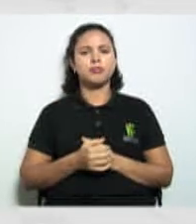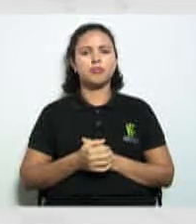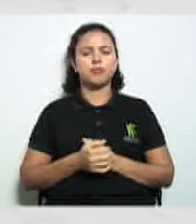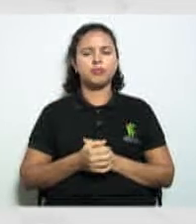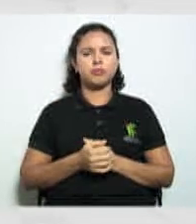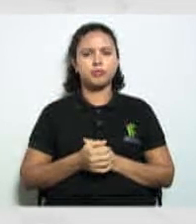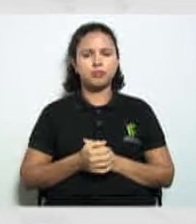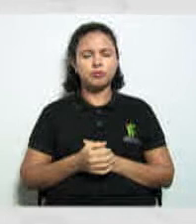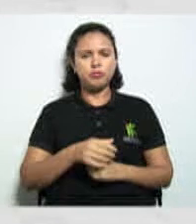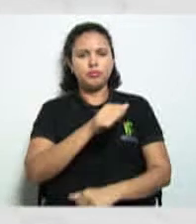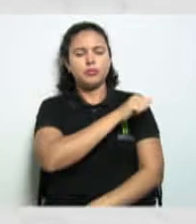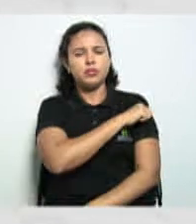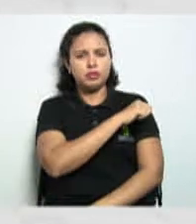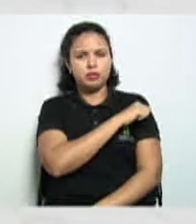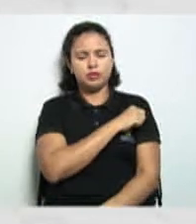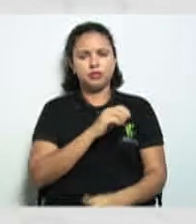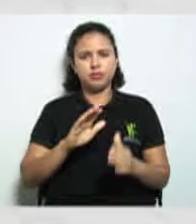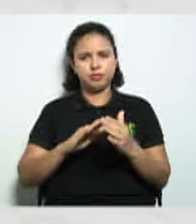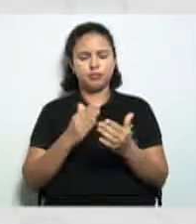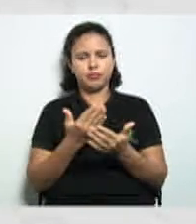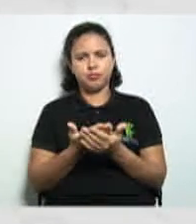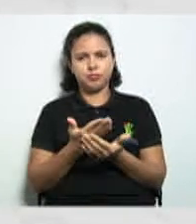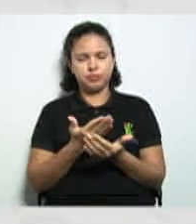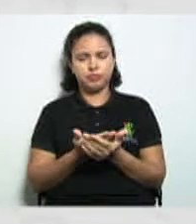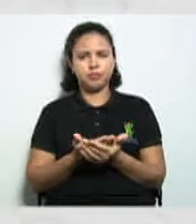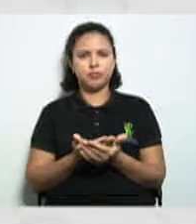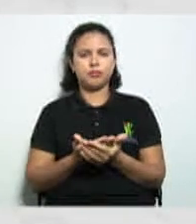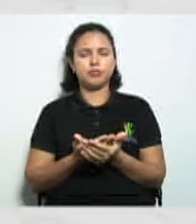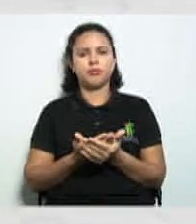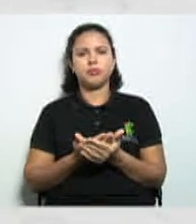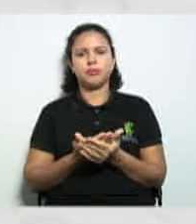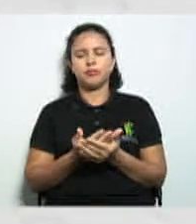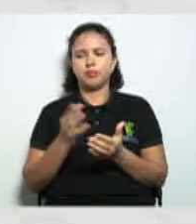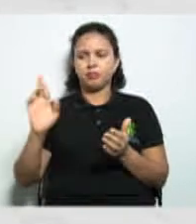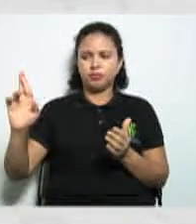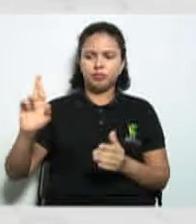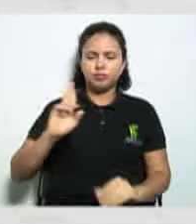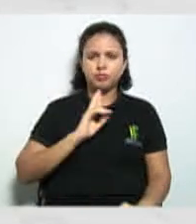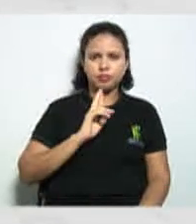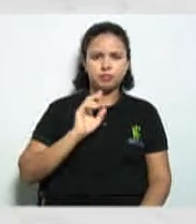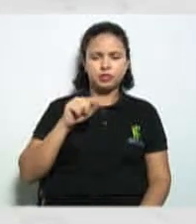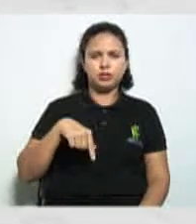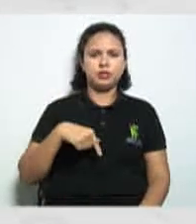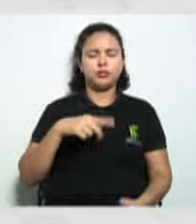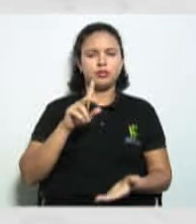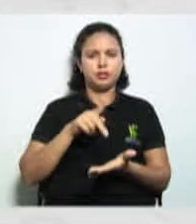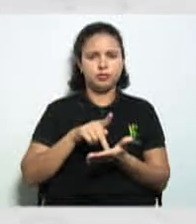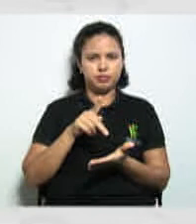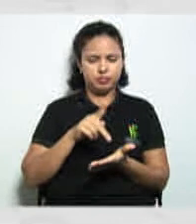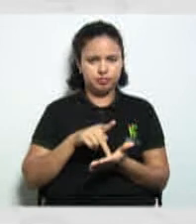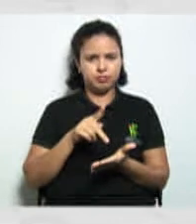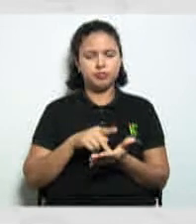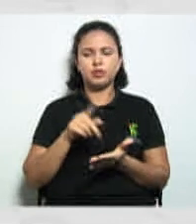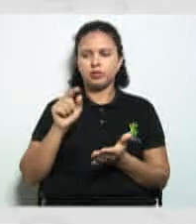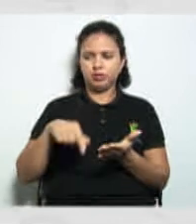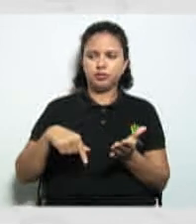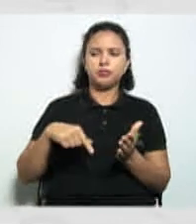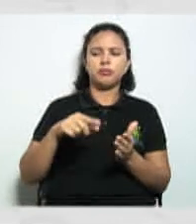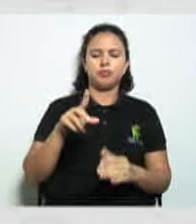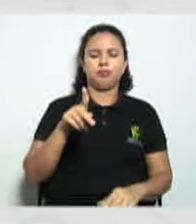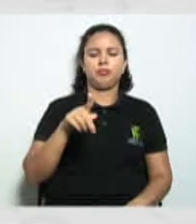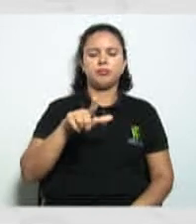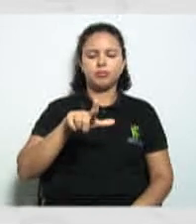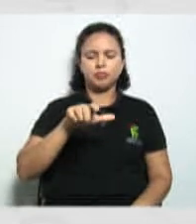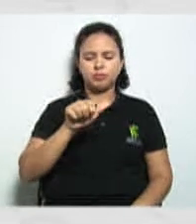Os alunos lá da Escola Estadual de Ensino Fundamental e Médio falaram que é verdadeiro. Configura plágio utilizar-se